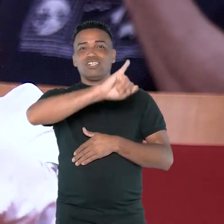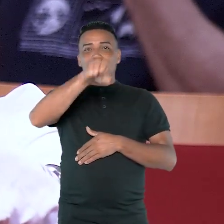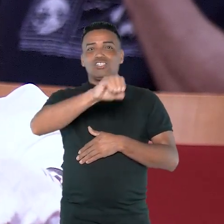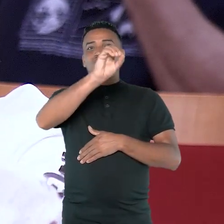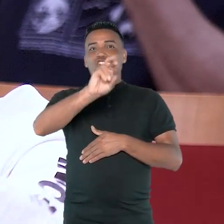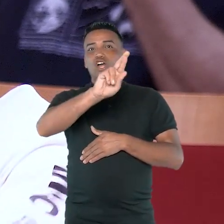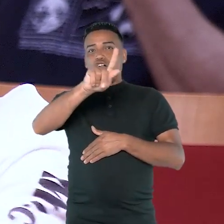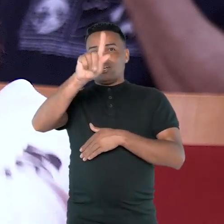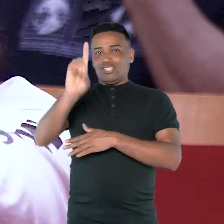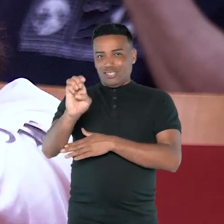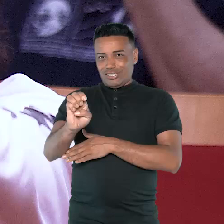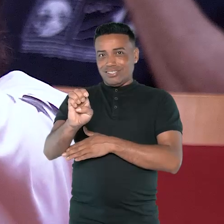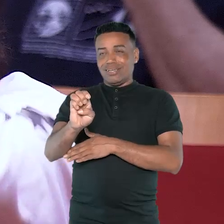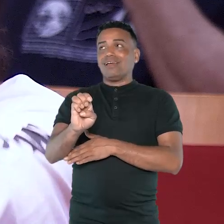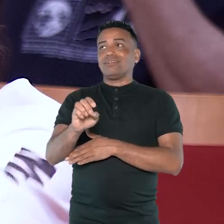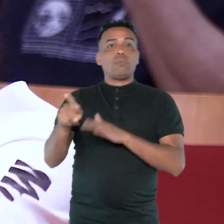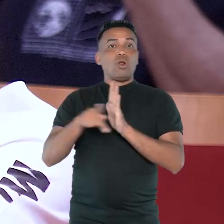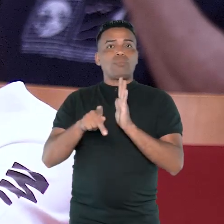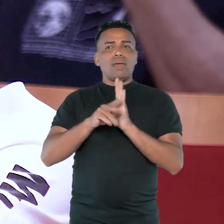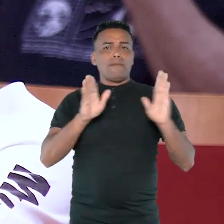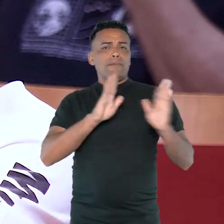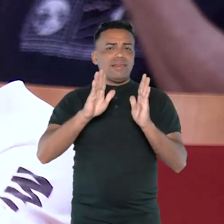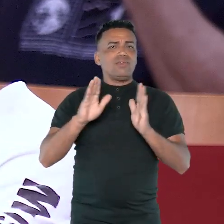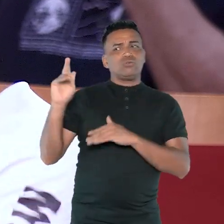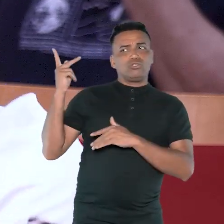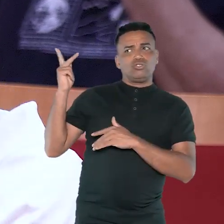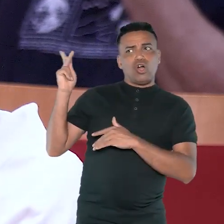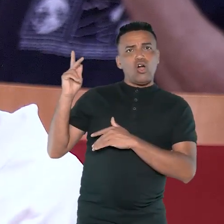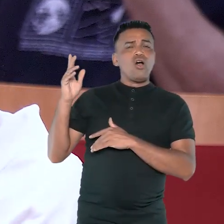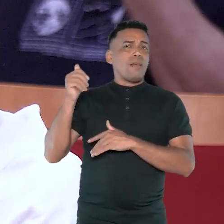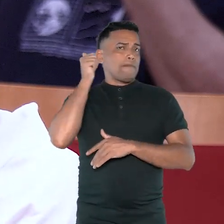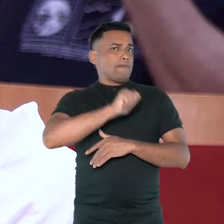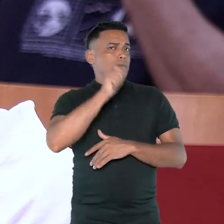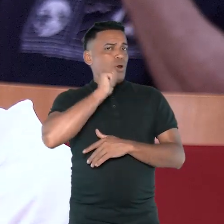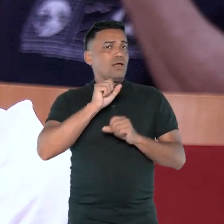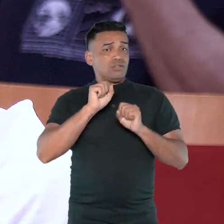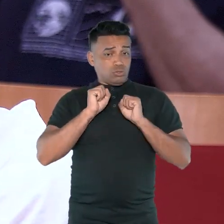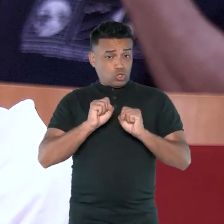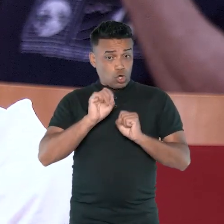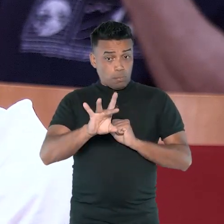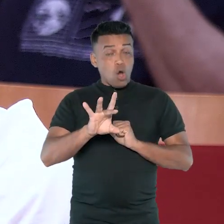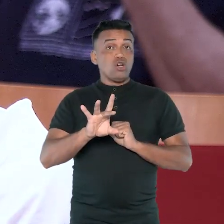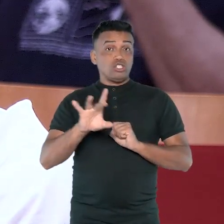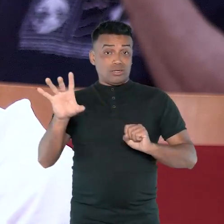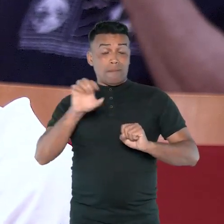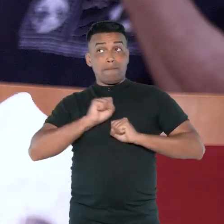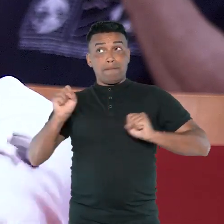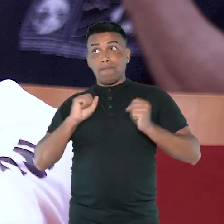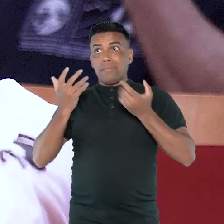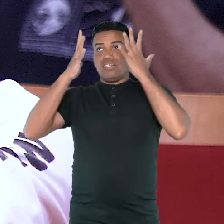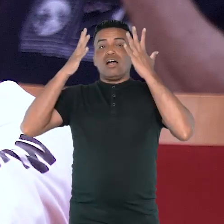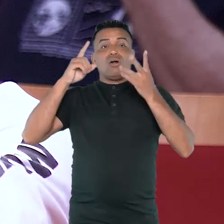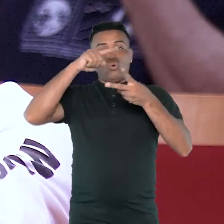defende no prefácio, ela diz: no meu período de histórico, uma mulher só pode dedicar sua paixão